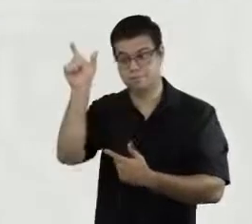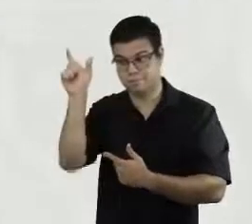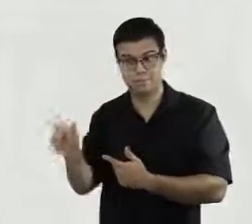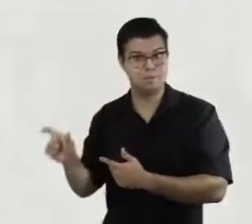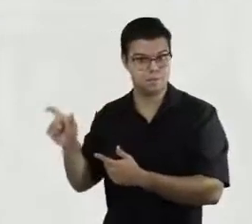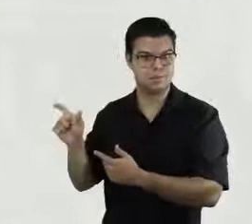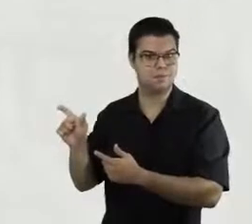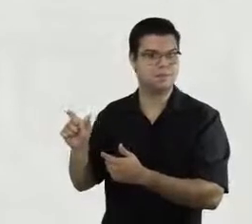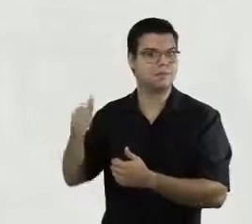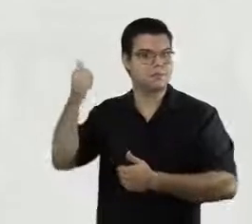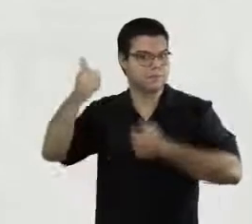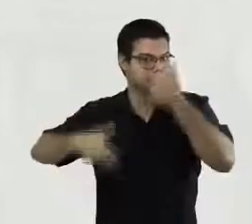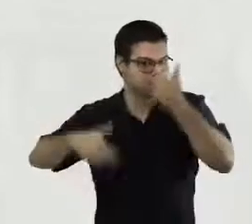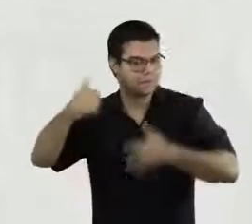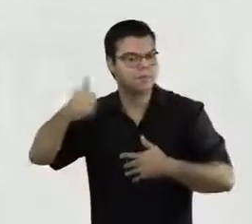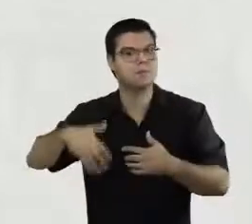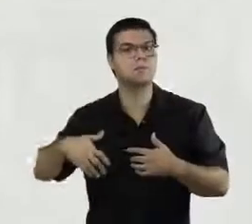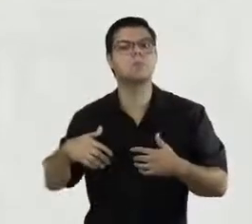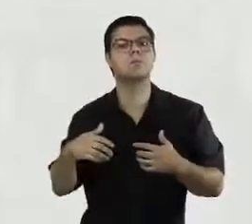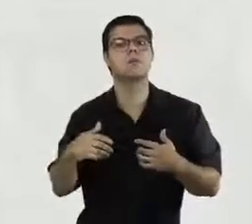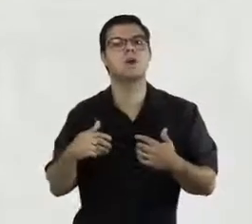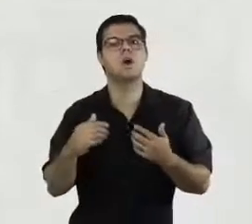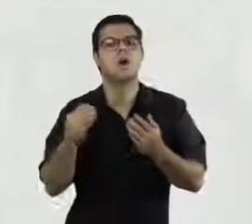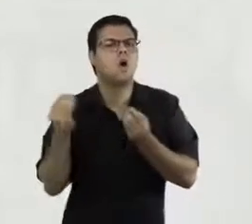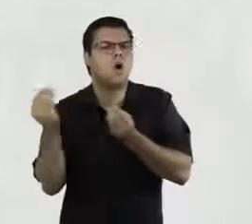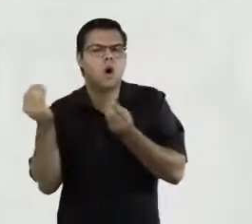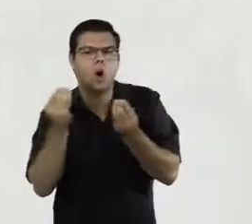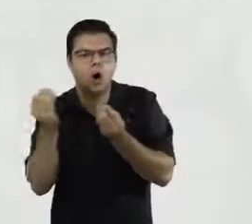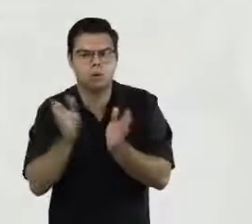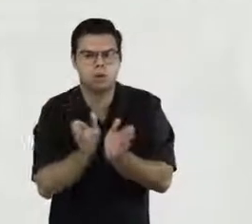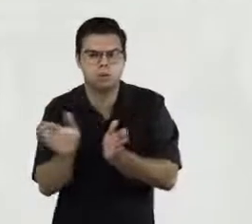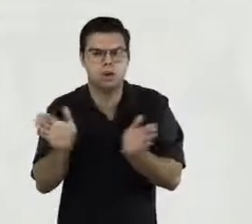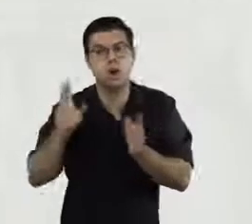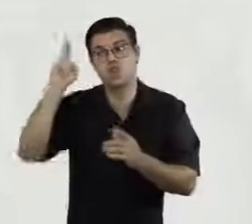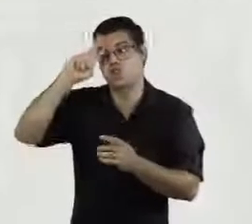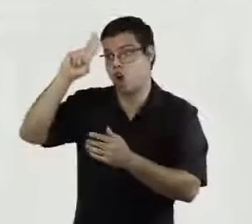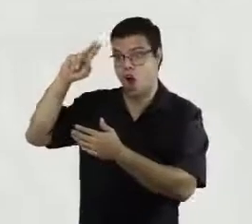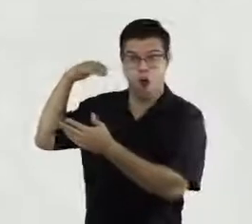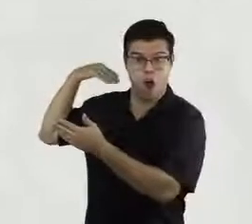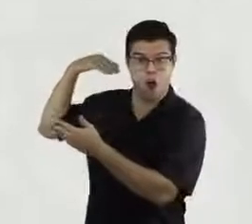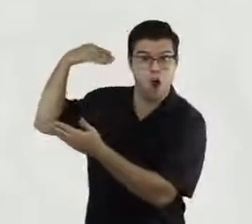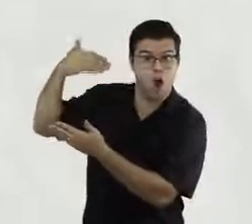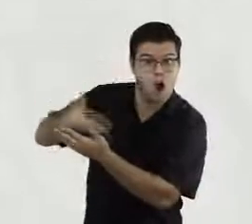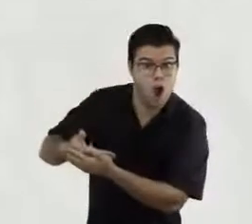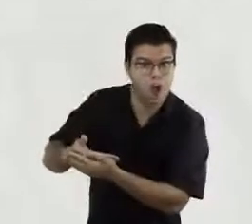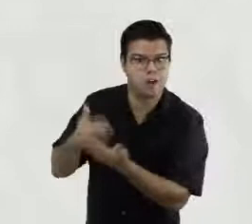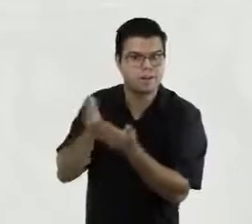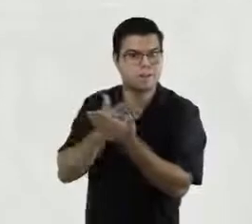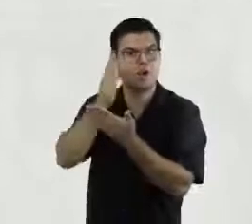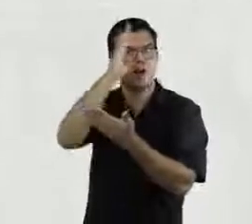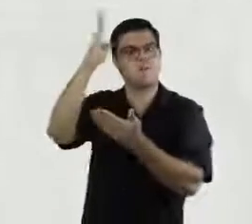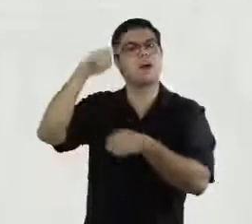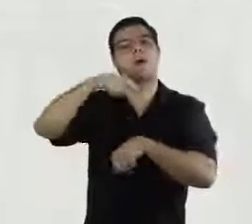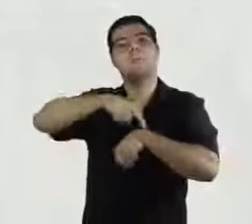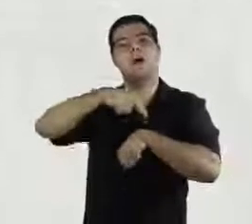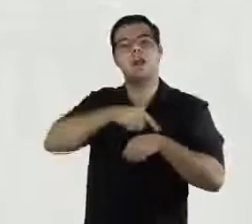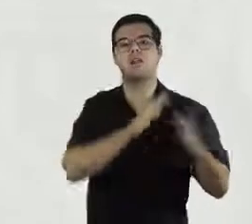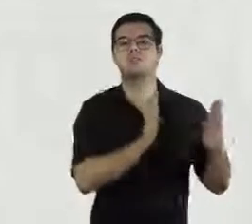que a divisão da forma como eles classificam a história da bibliografia por períodos.